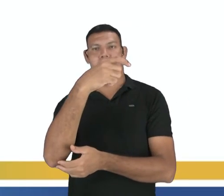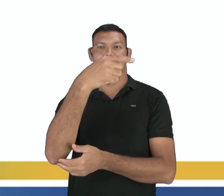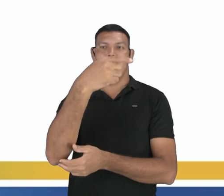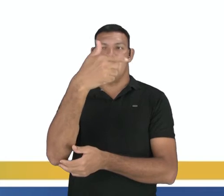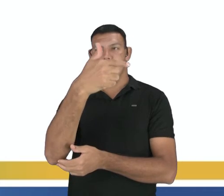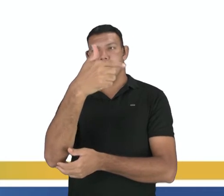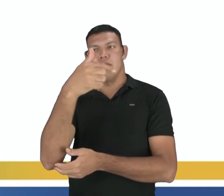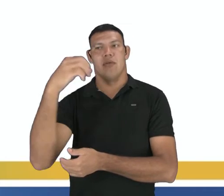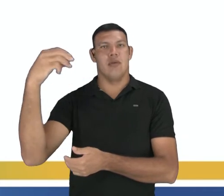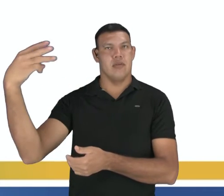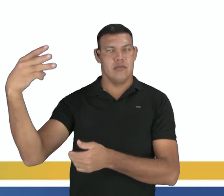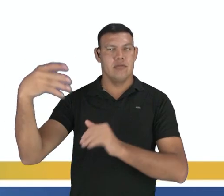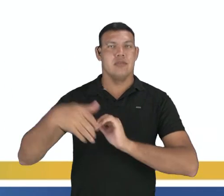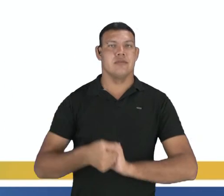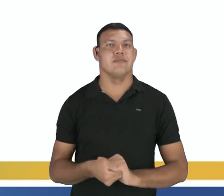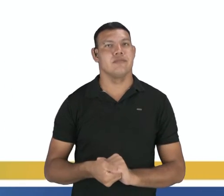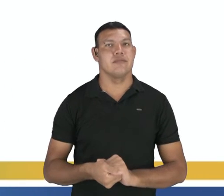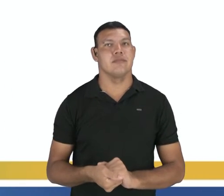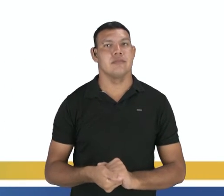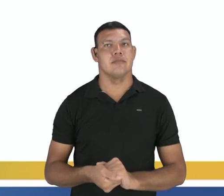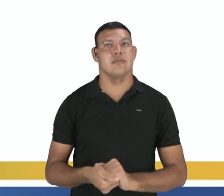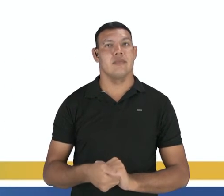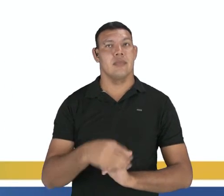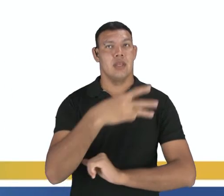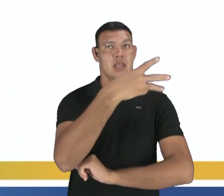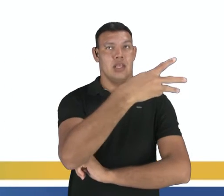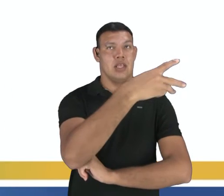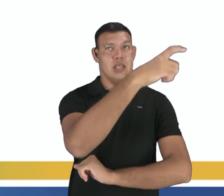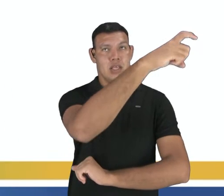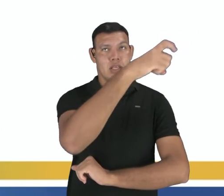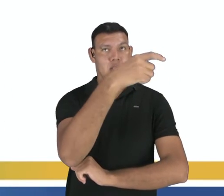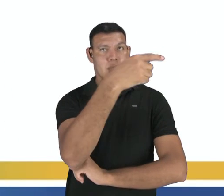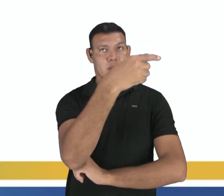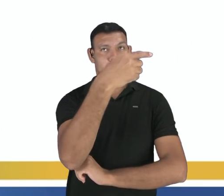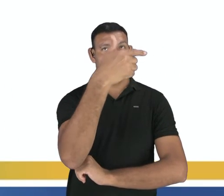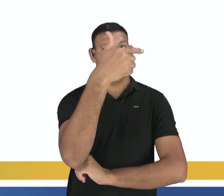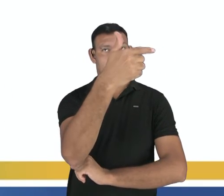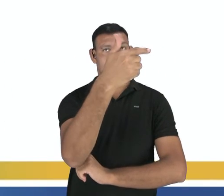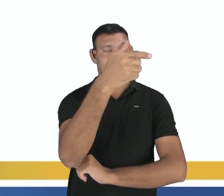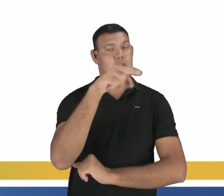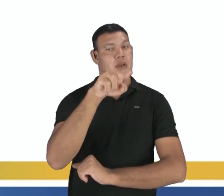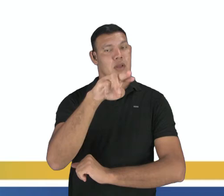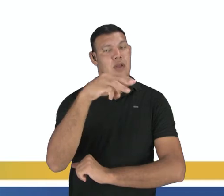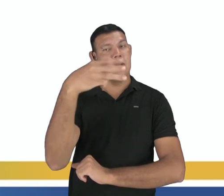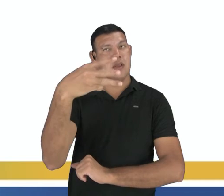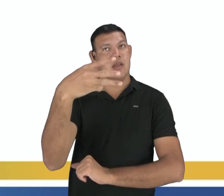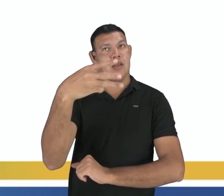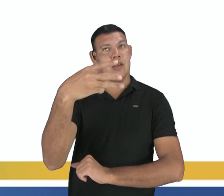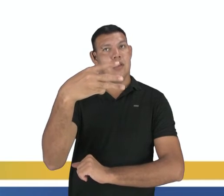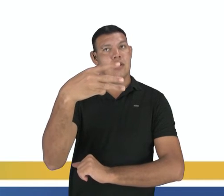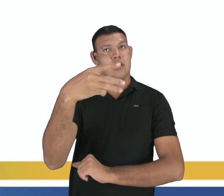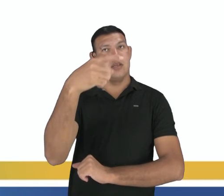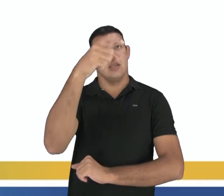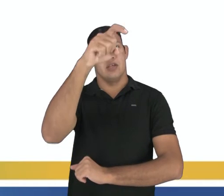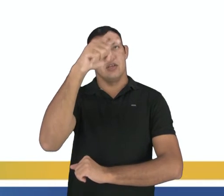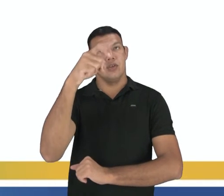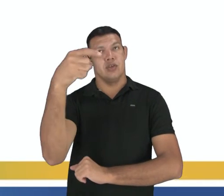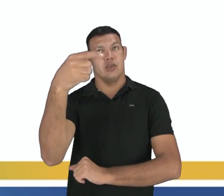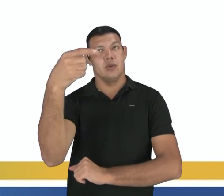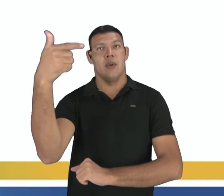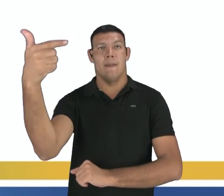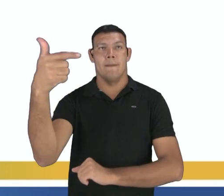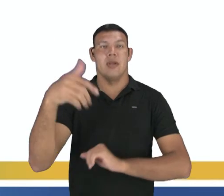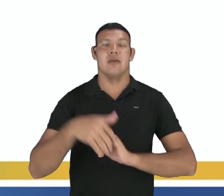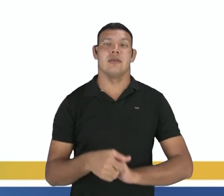situação, que 3 elevado a x menos 2 é igual a 3 elevado a x menos 2. Então,